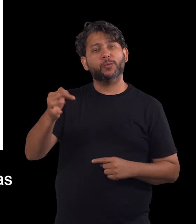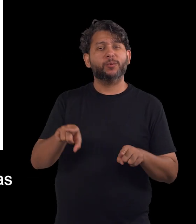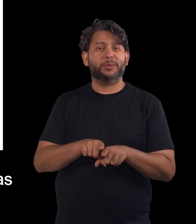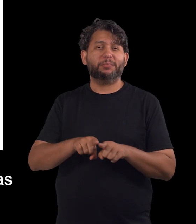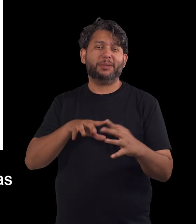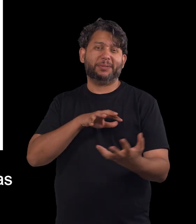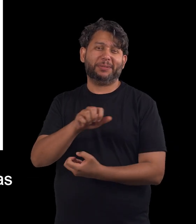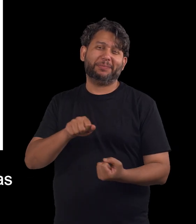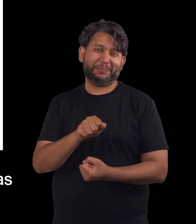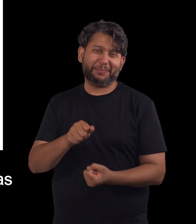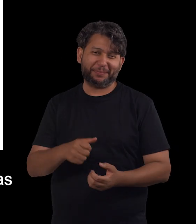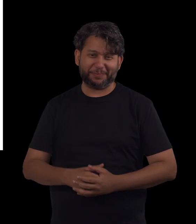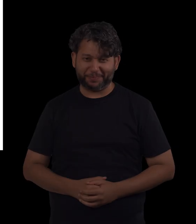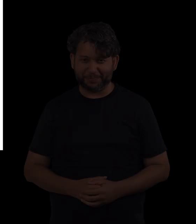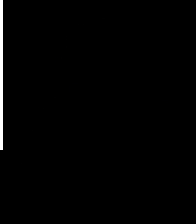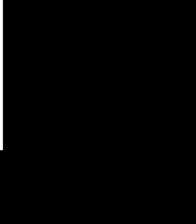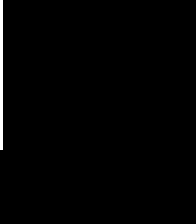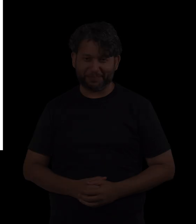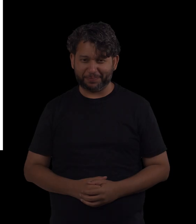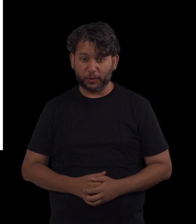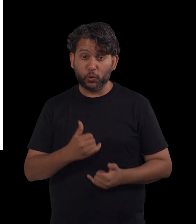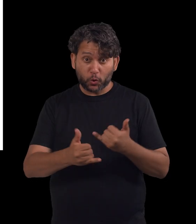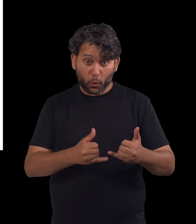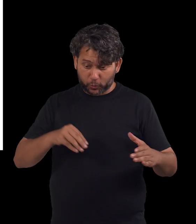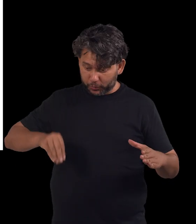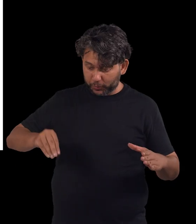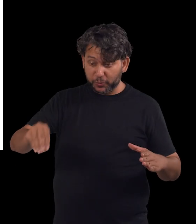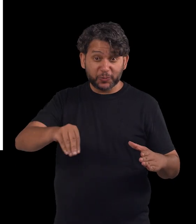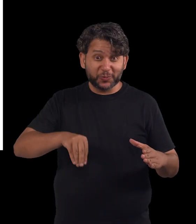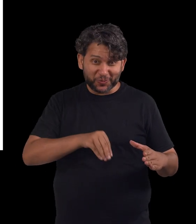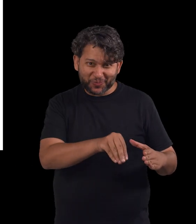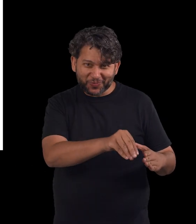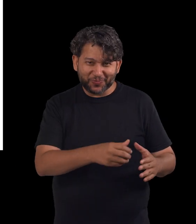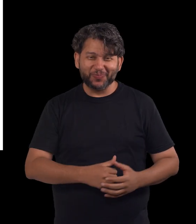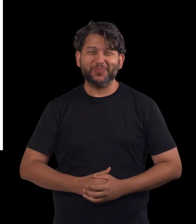sobre futuro e sustentabilidade. Jogo de tabuleiro.